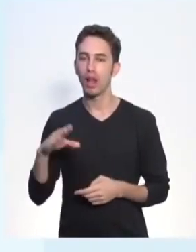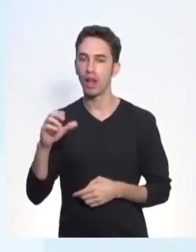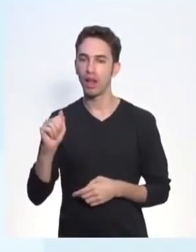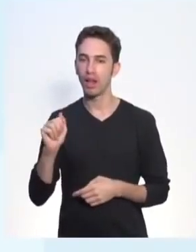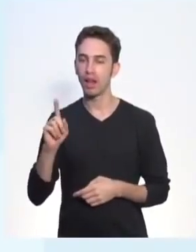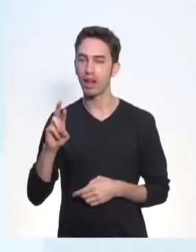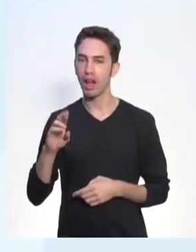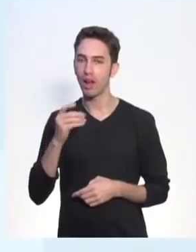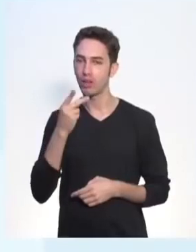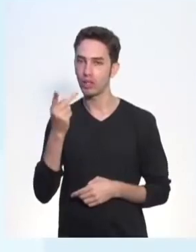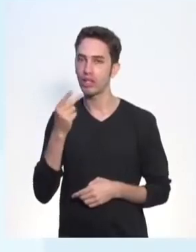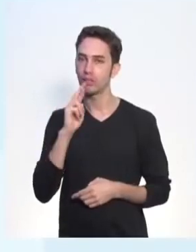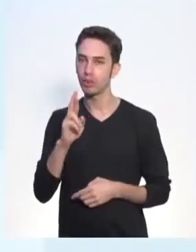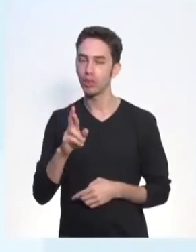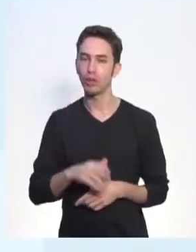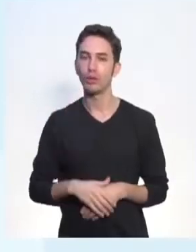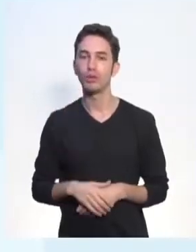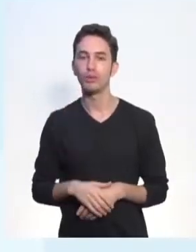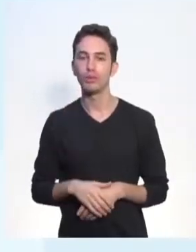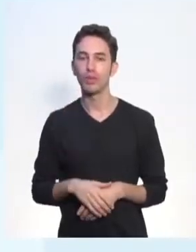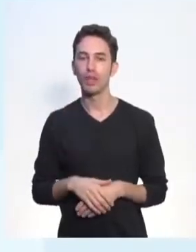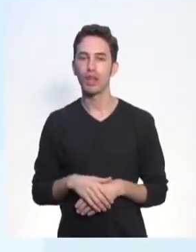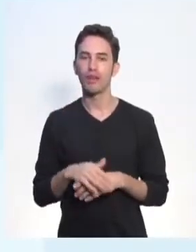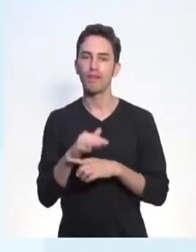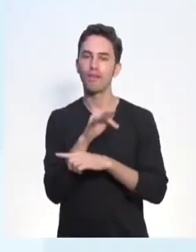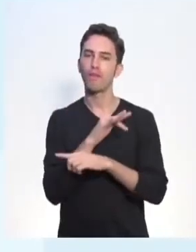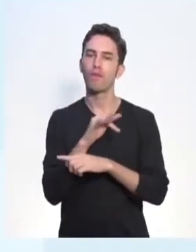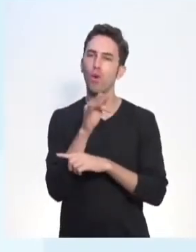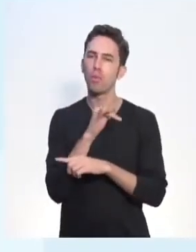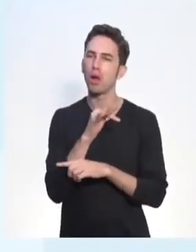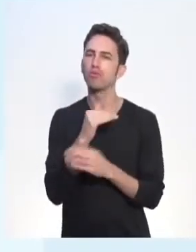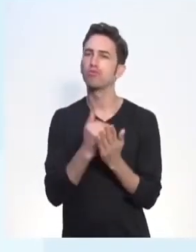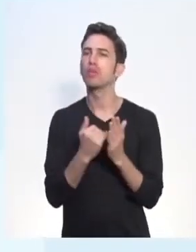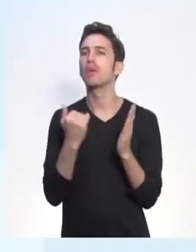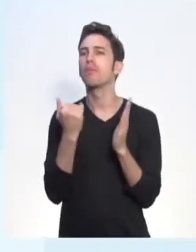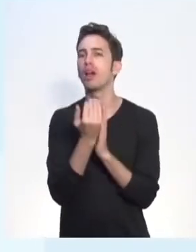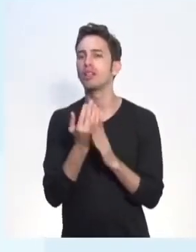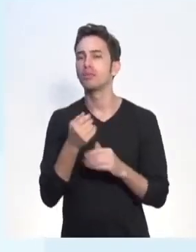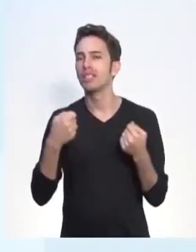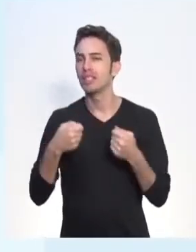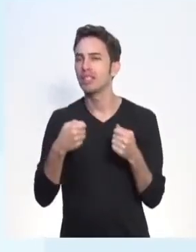Uhum. Fora ser formal, o que ela precisa mais?